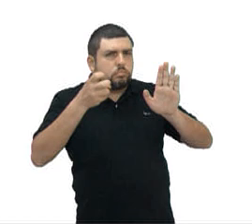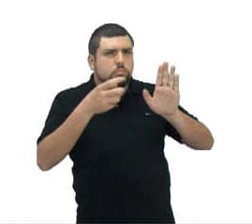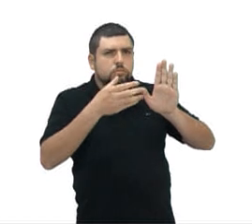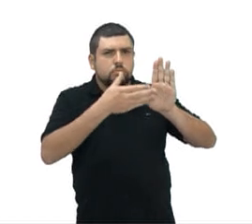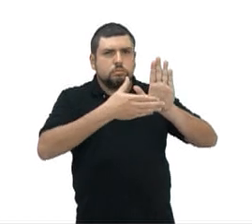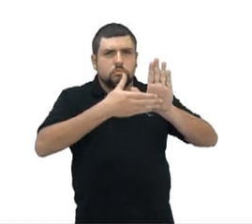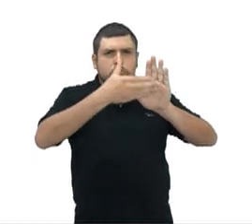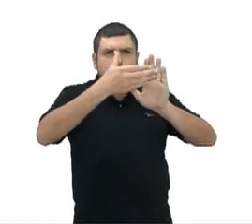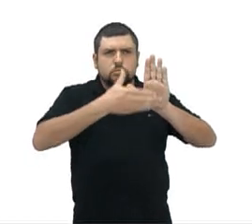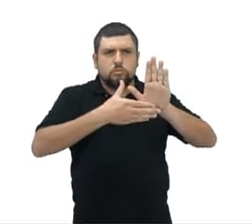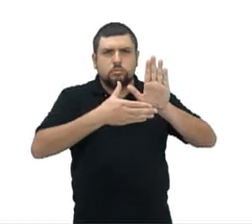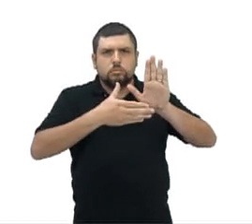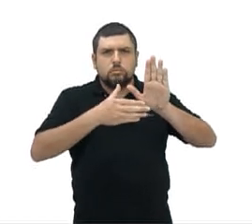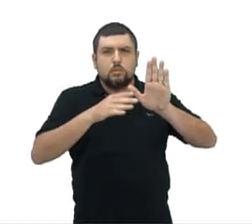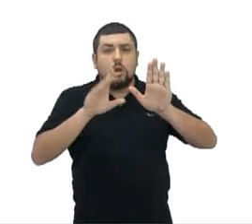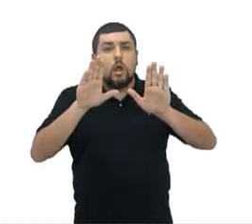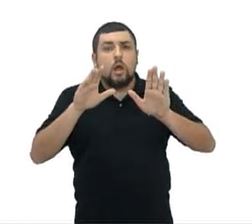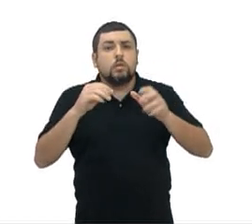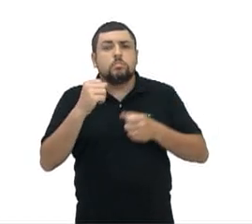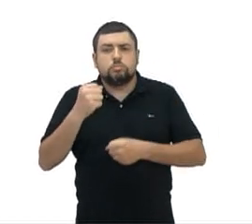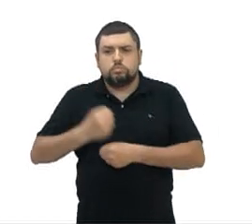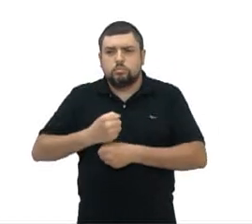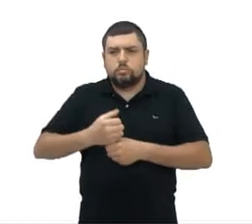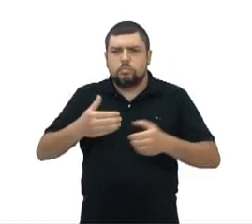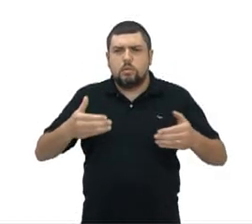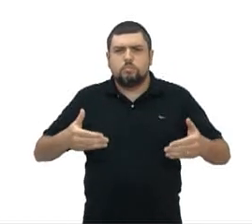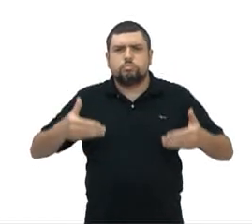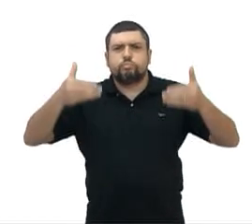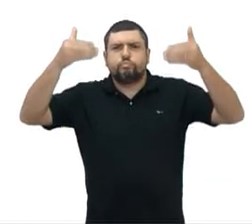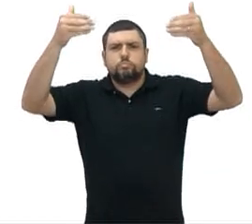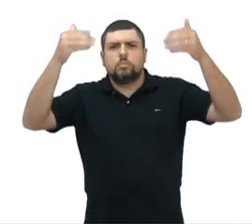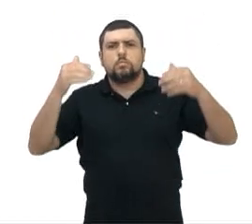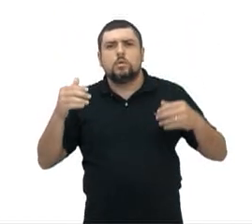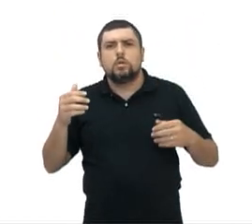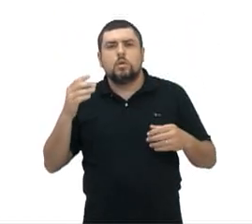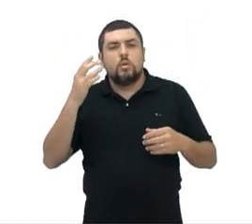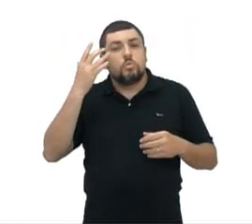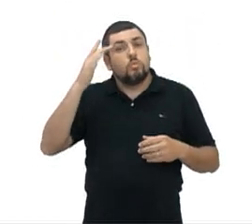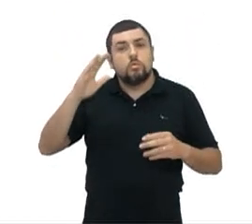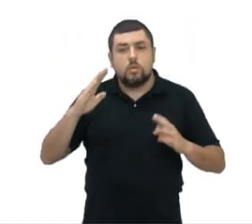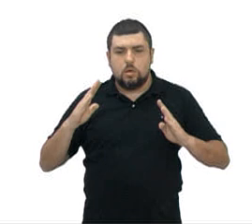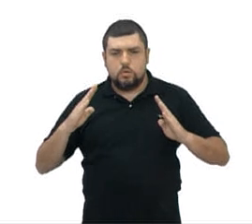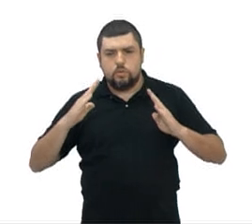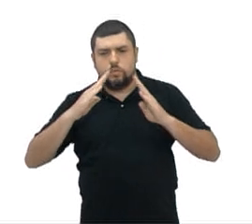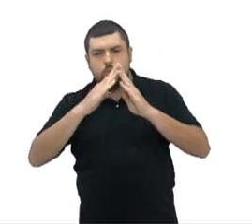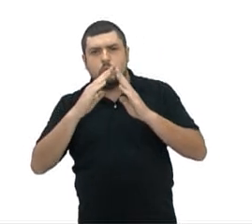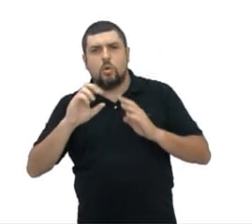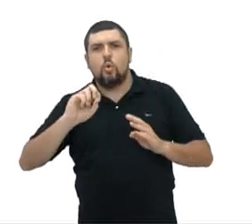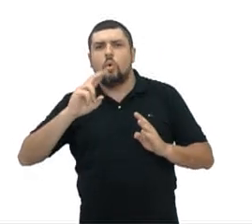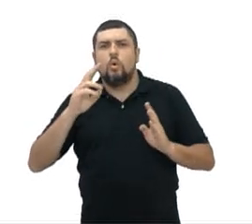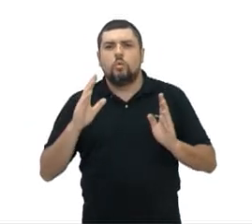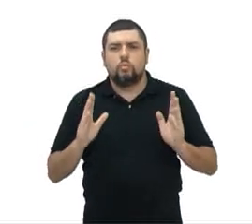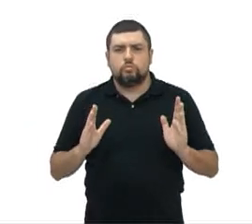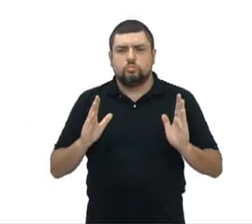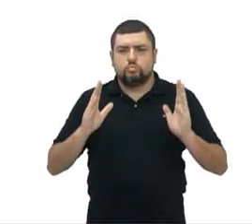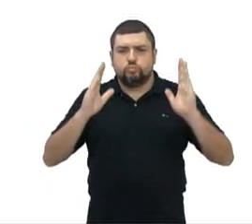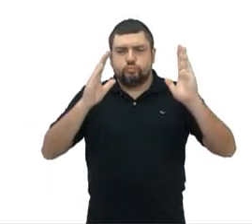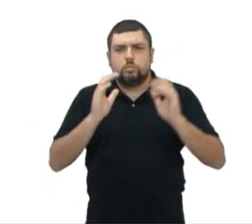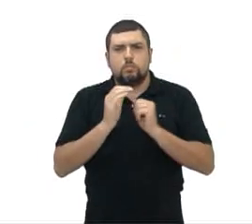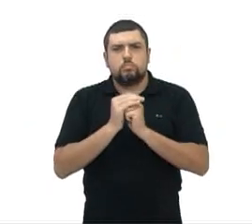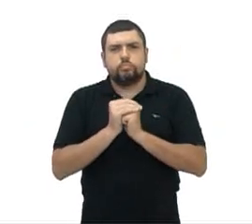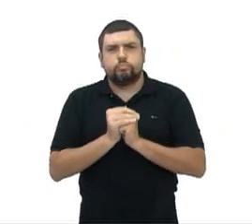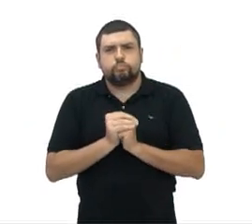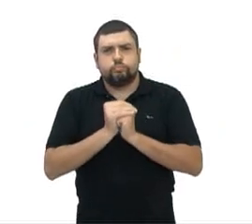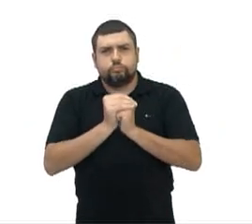nós não temos uma ideia, é uma parede, não sabemos que é uma pirâmide, ou ainda não sabemos, né, se é uma pirâmide ou um templo, mas é um